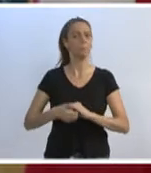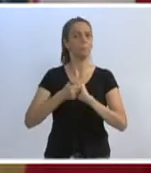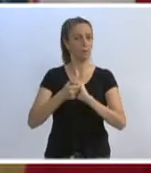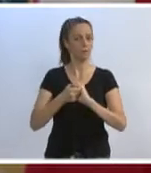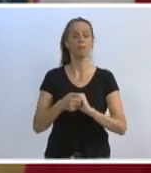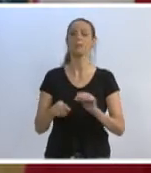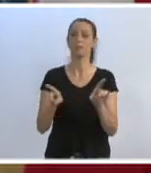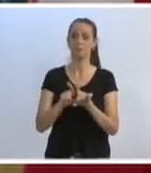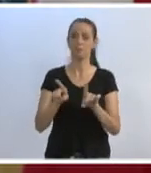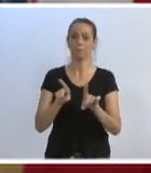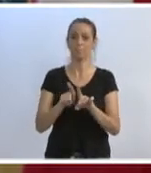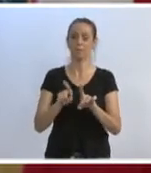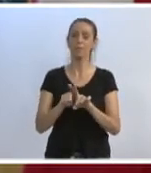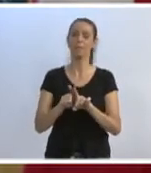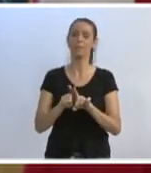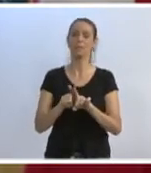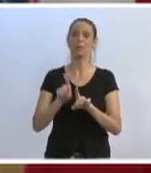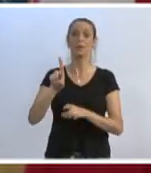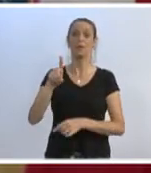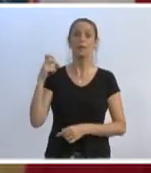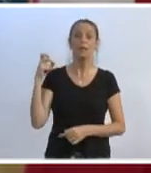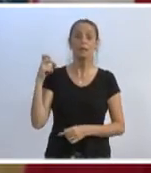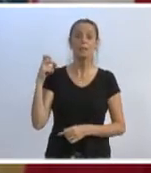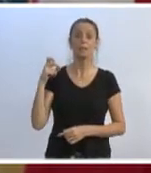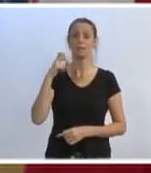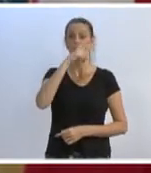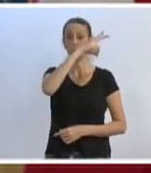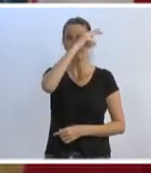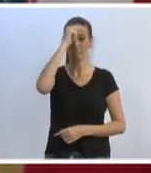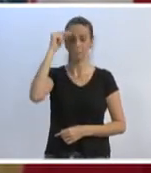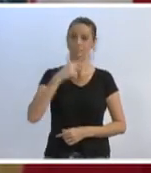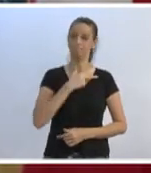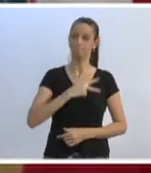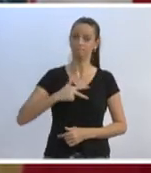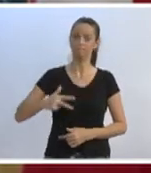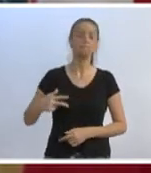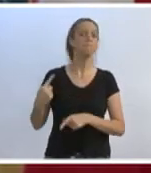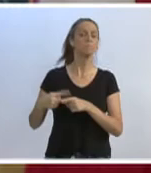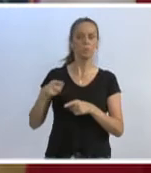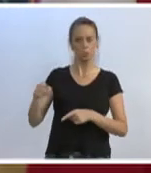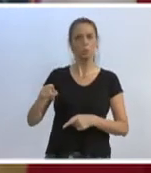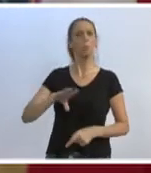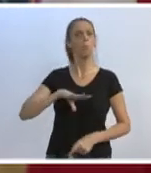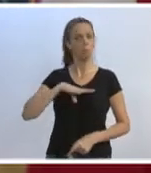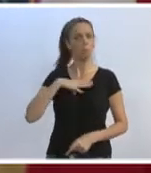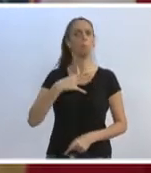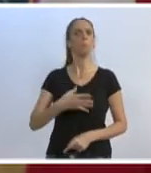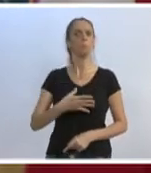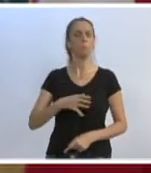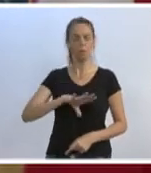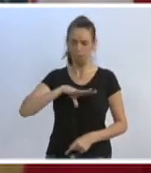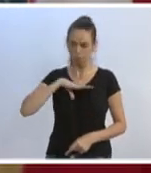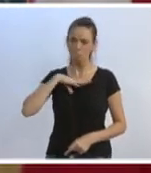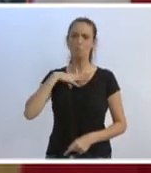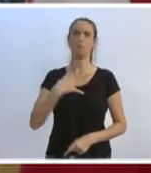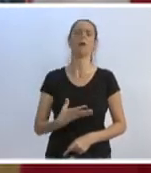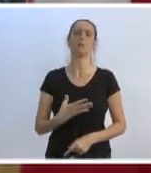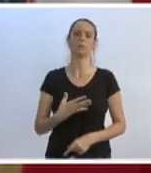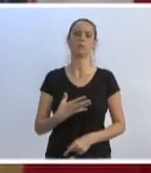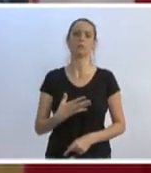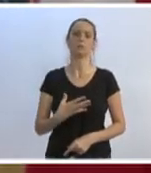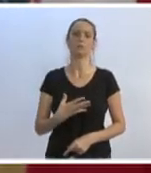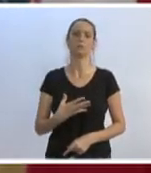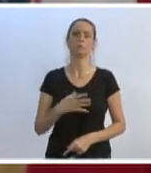o nosso e ex prefeito joão paulo kleinübing parabenizar ele pela coragem e pela coragem de estar